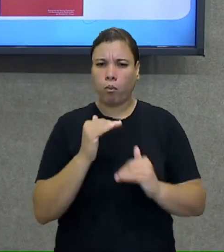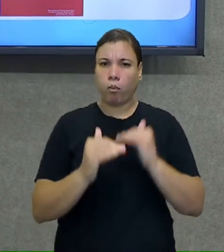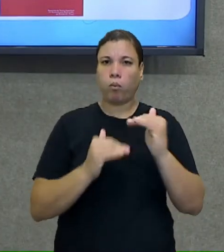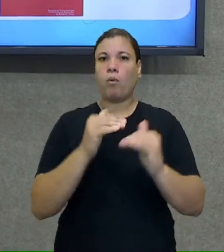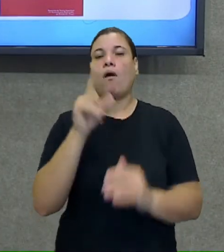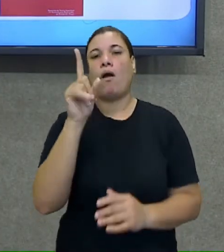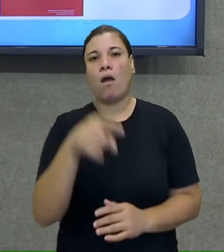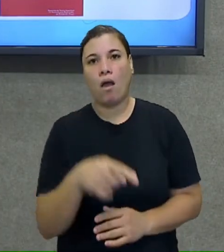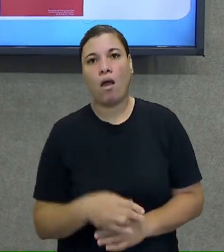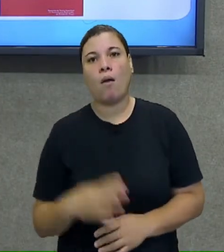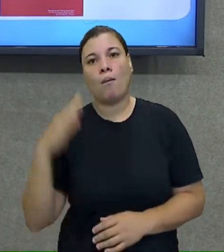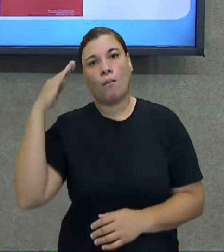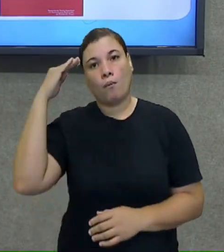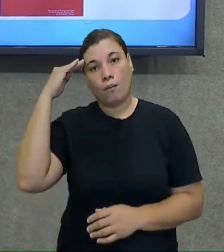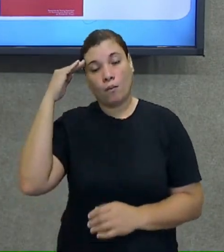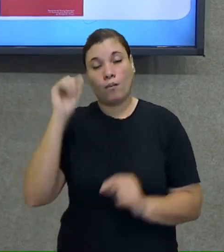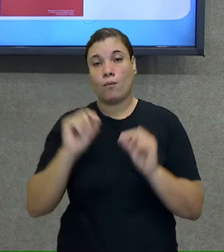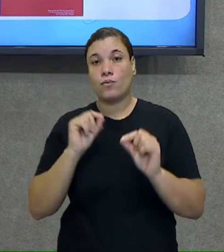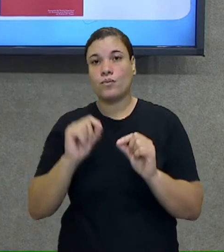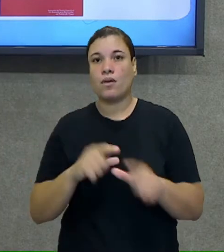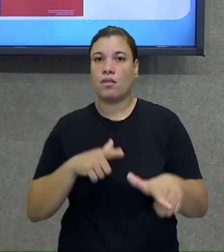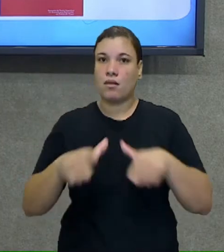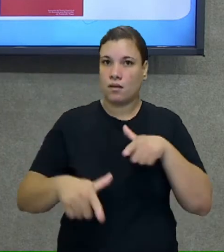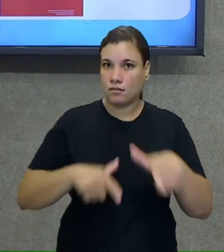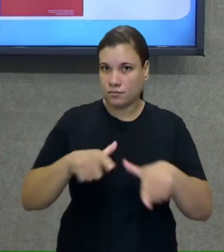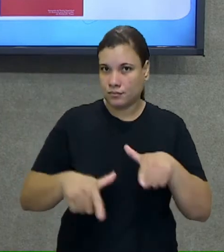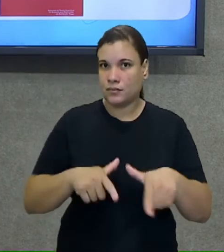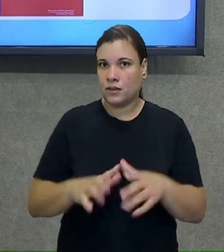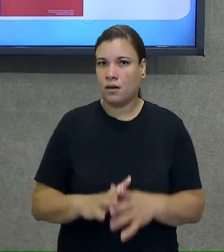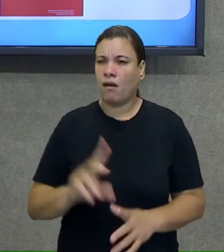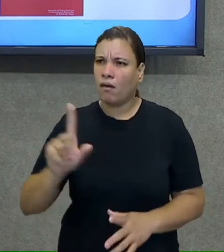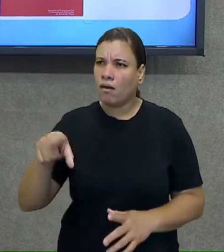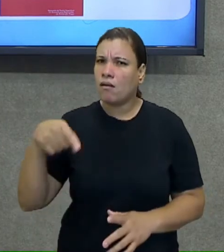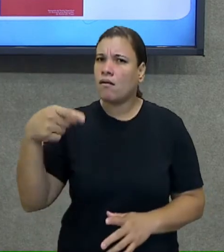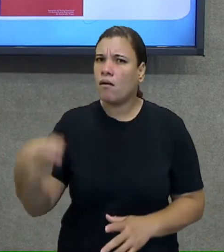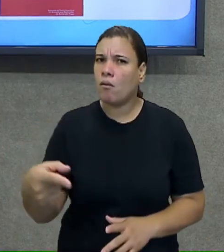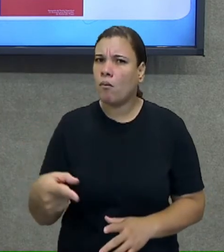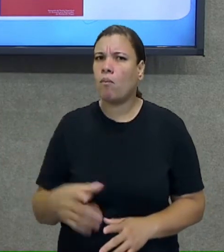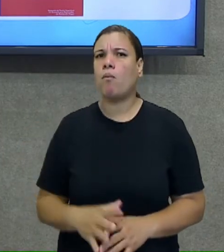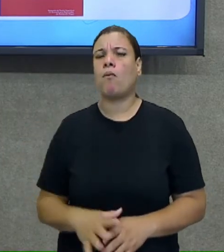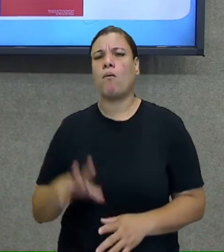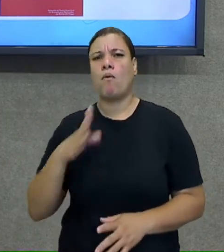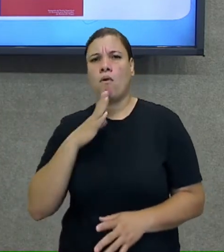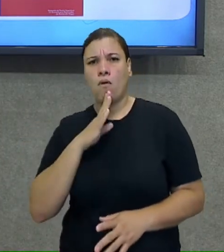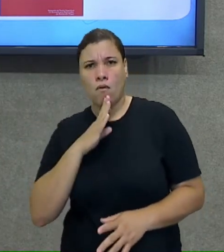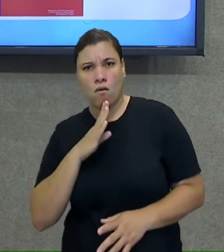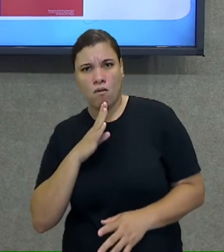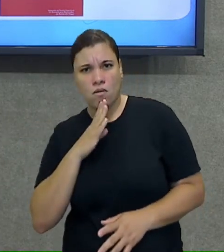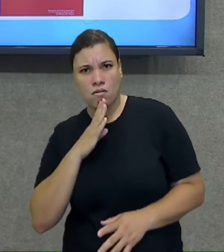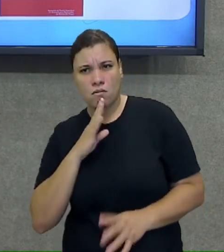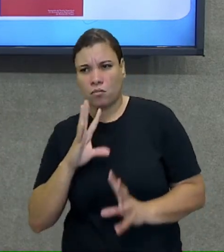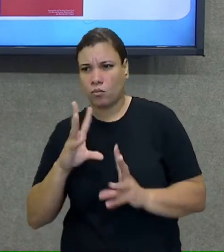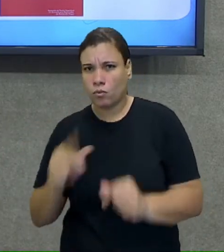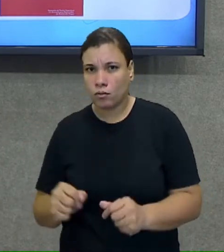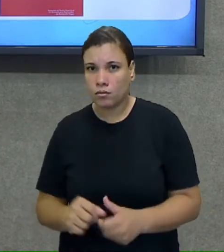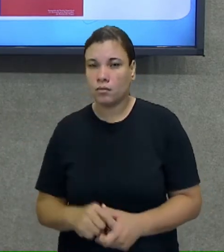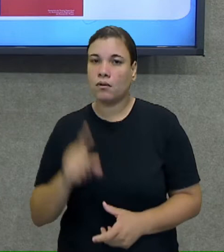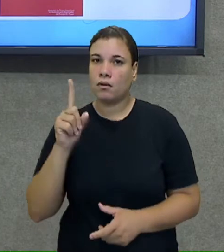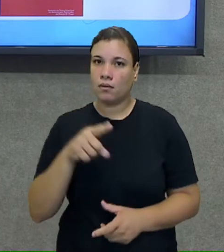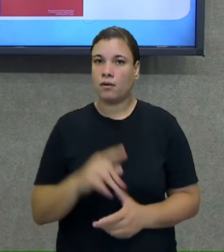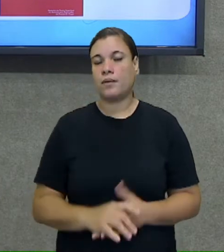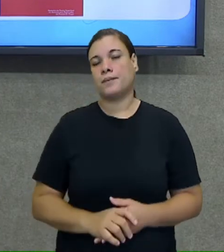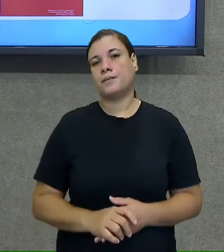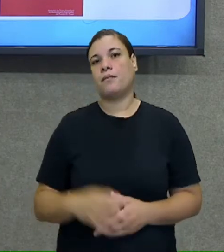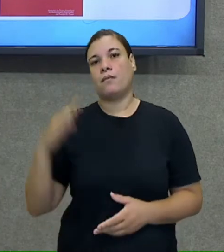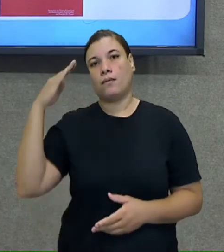geral, é a memória de longa duração que vai perdurar em nossa memória, ok?